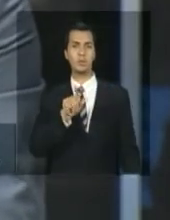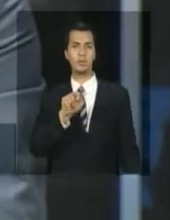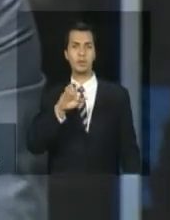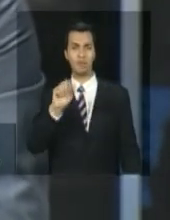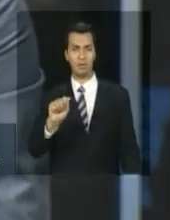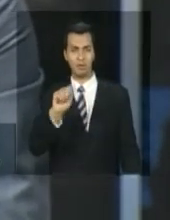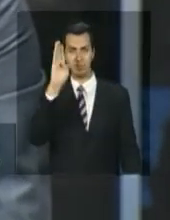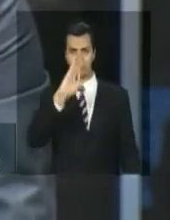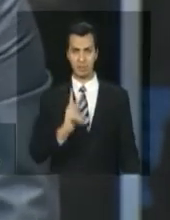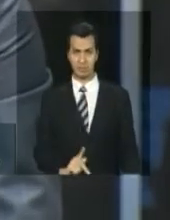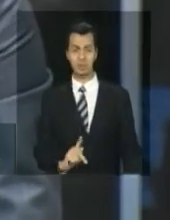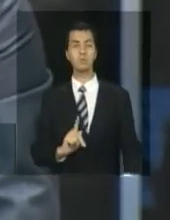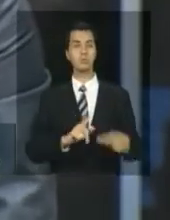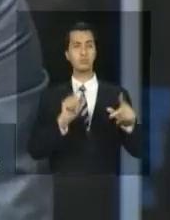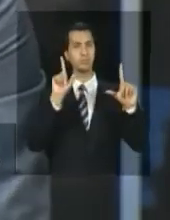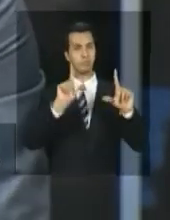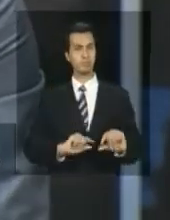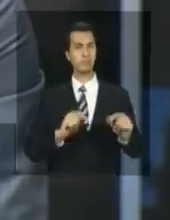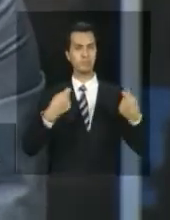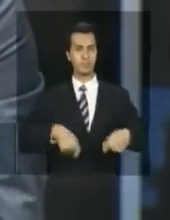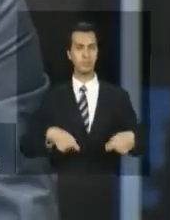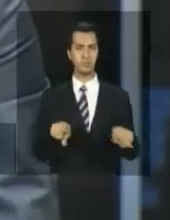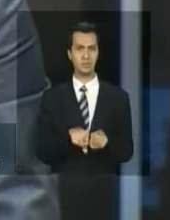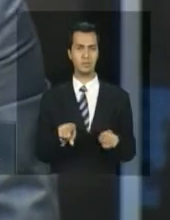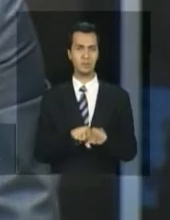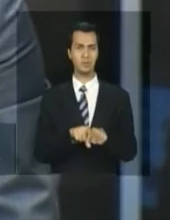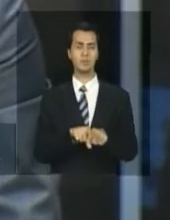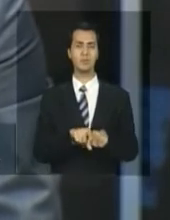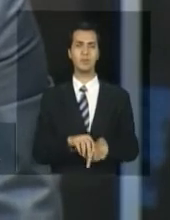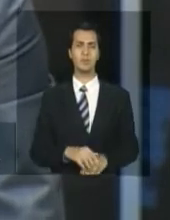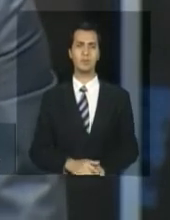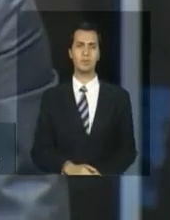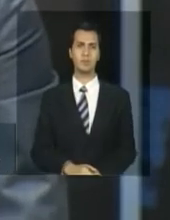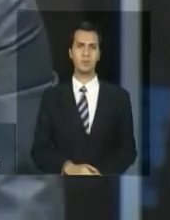com proporção ao PIB e a melhoria de seu perfil.